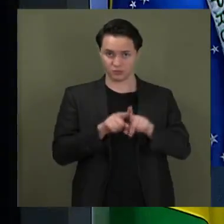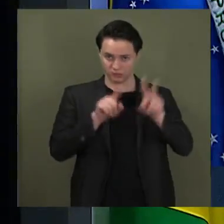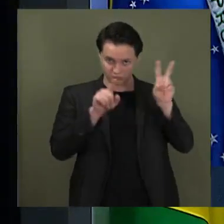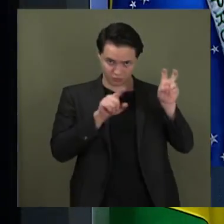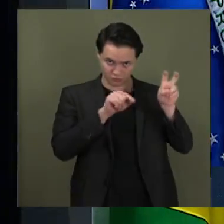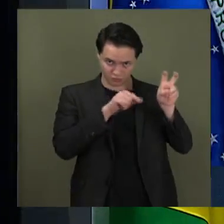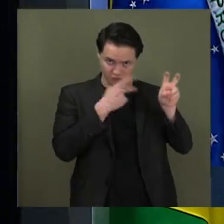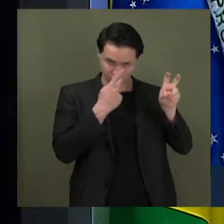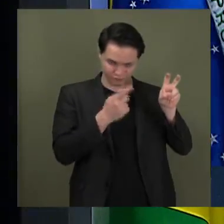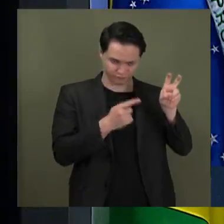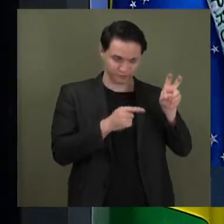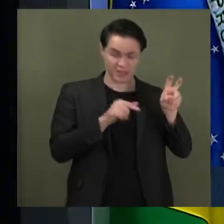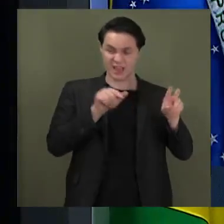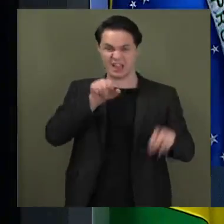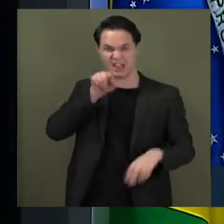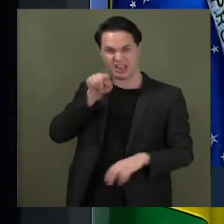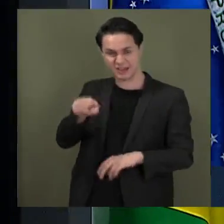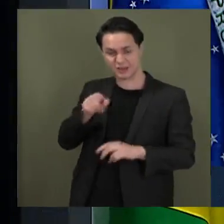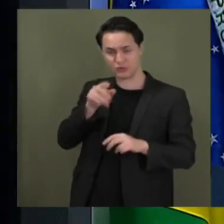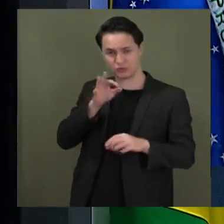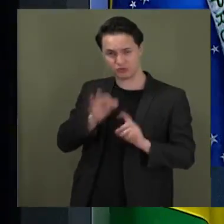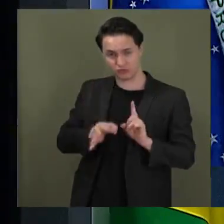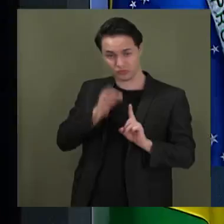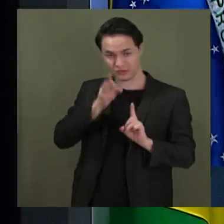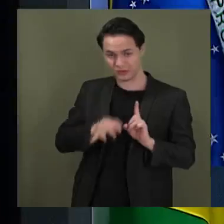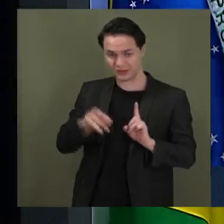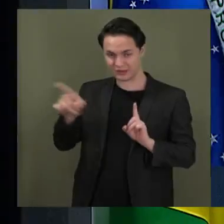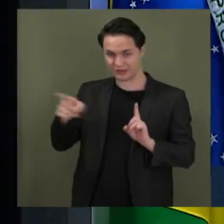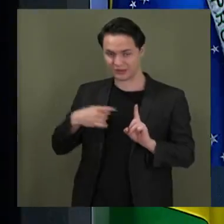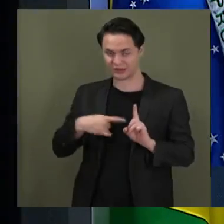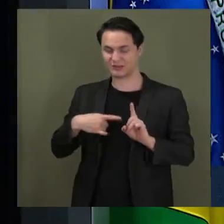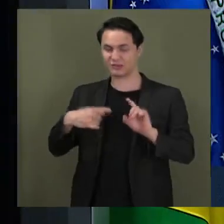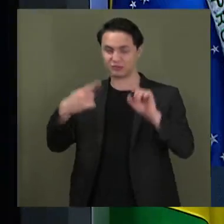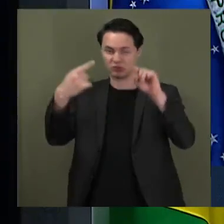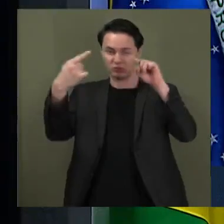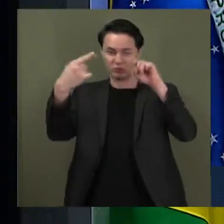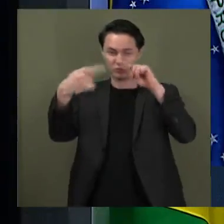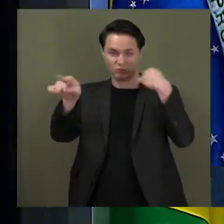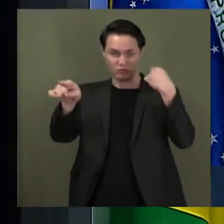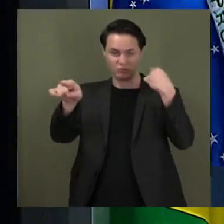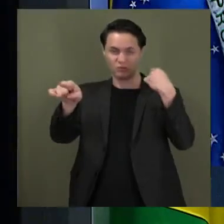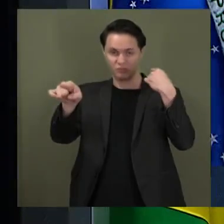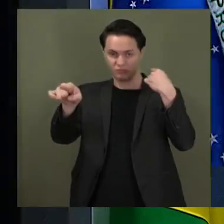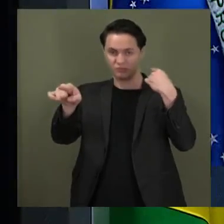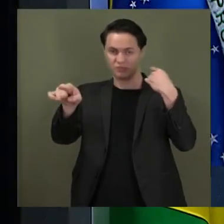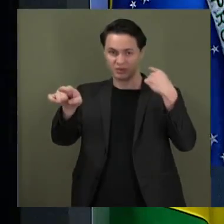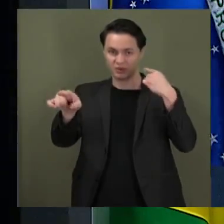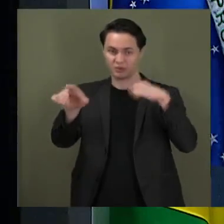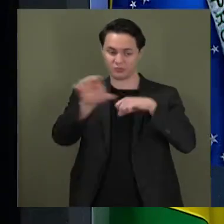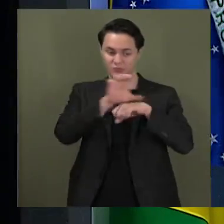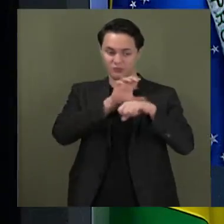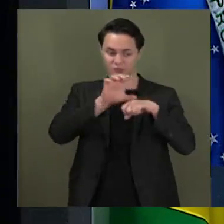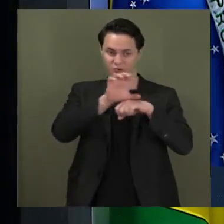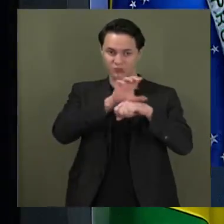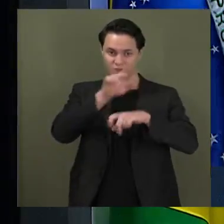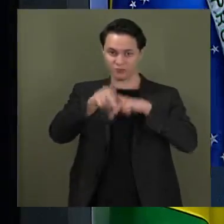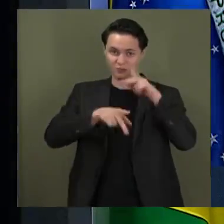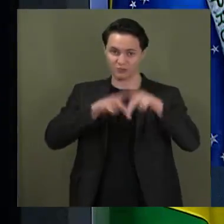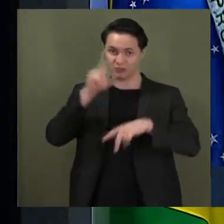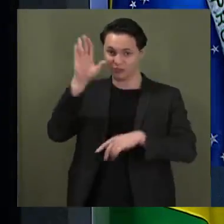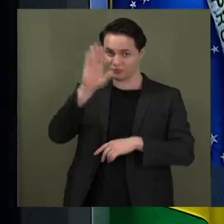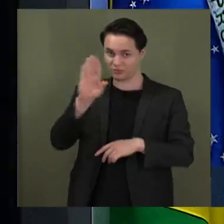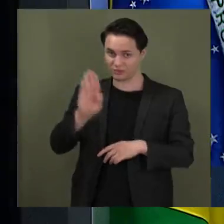aspas, esse juiz traiu descaradamente e repentinamente a Constituição e o povo do